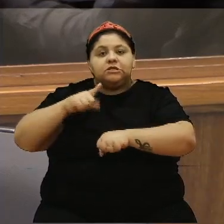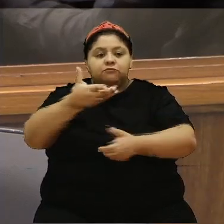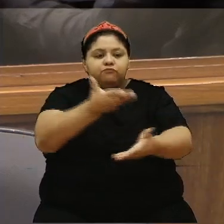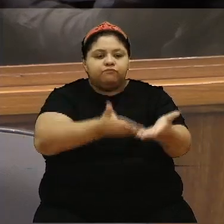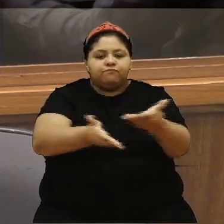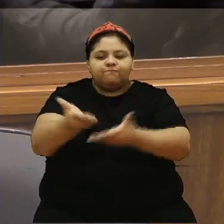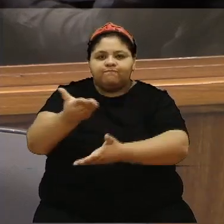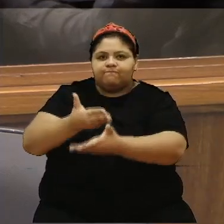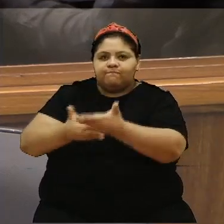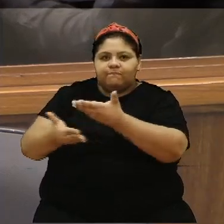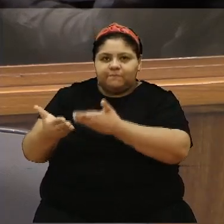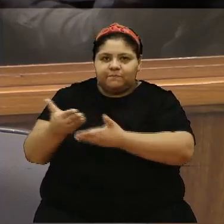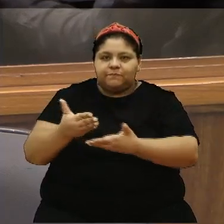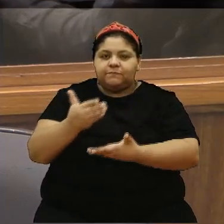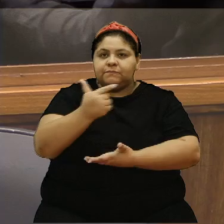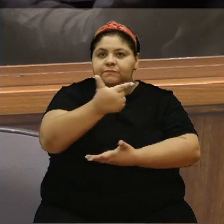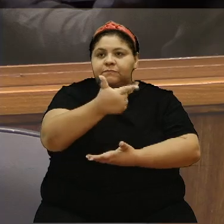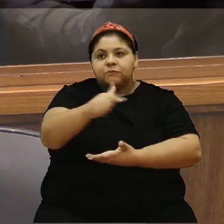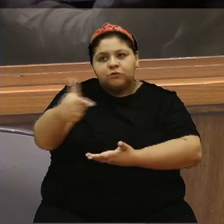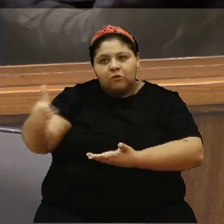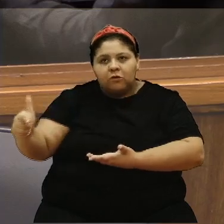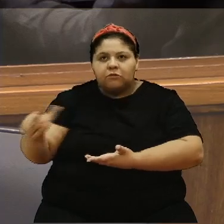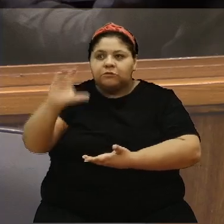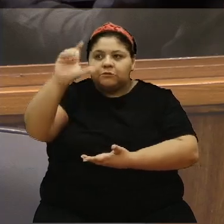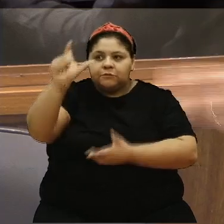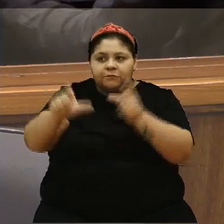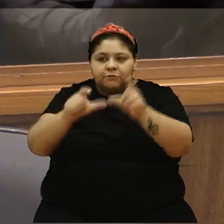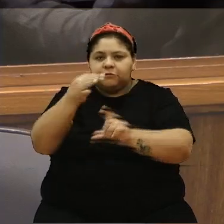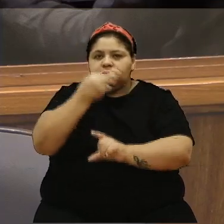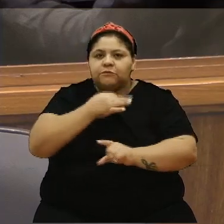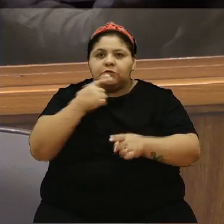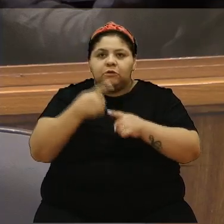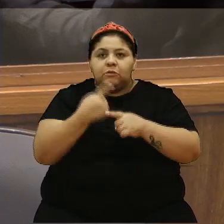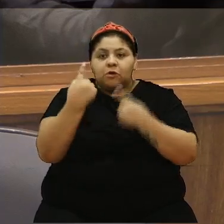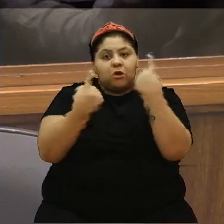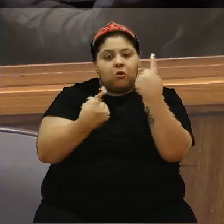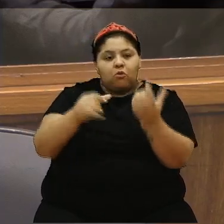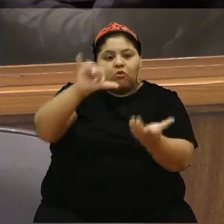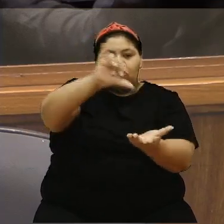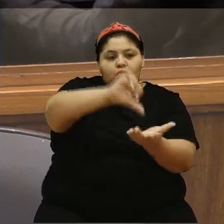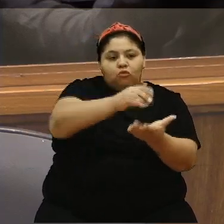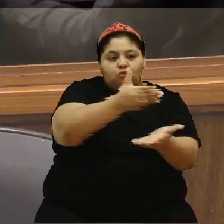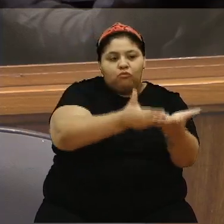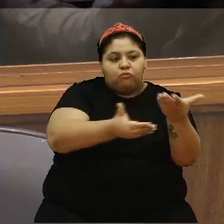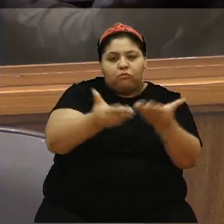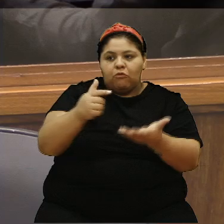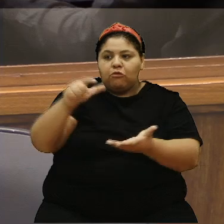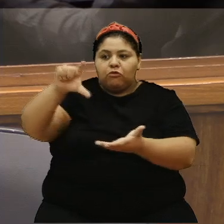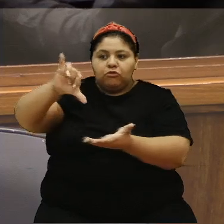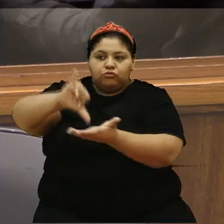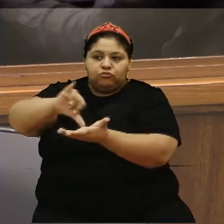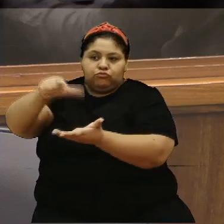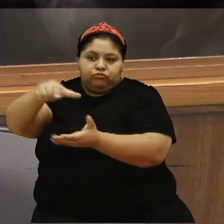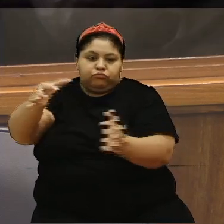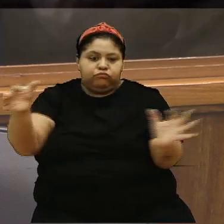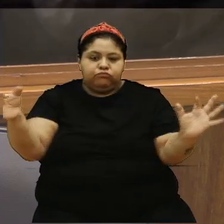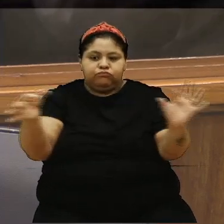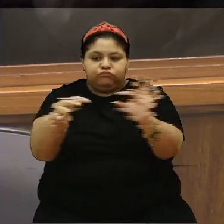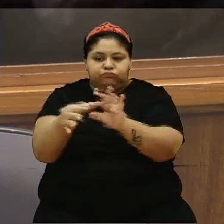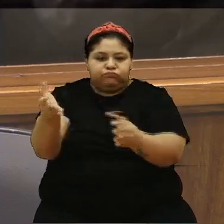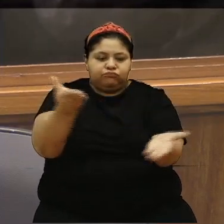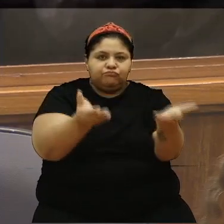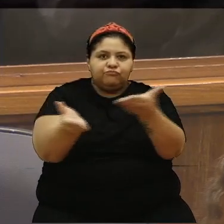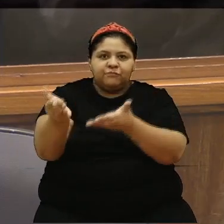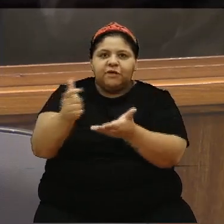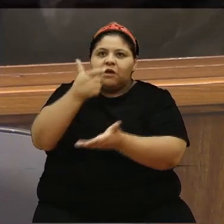integração com o restante de Caxias do Sul, porque um centro educativo interagia com o outro, e eu acho que isso mostra a força